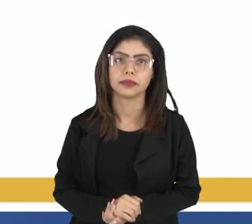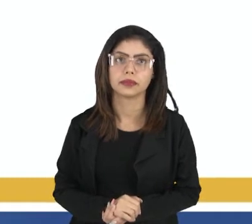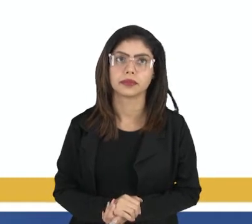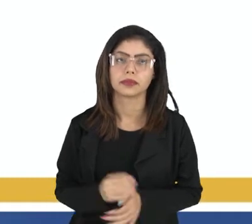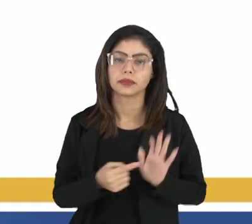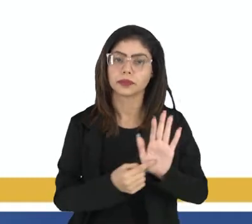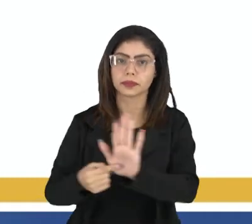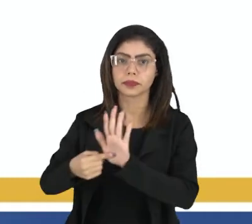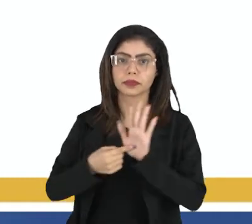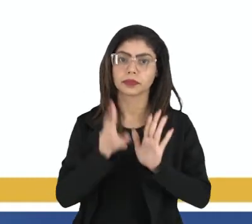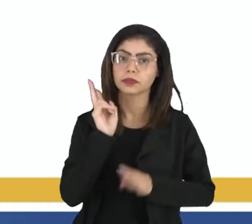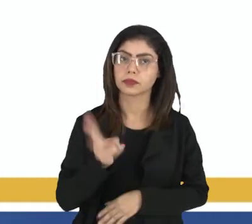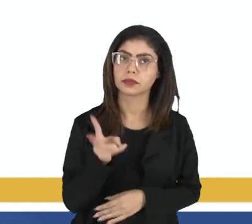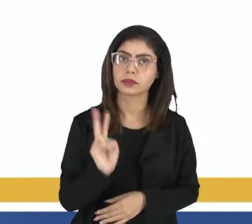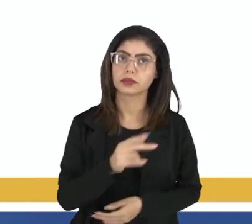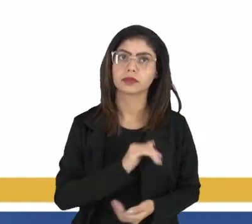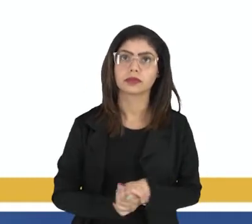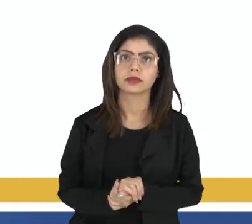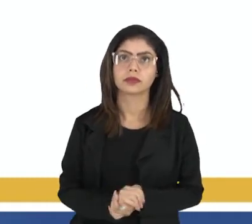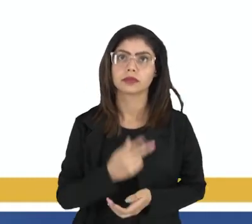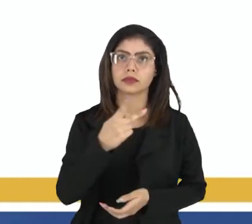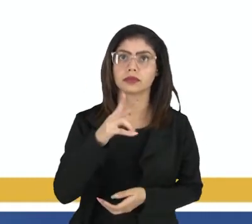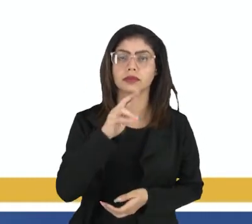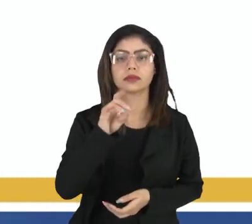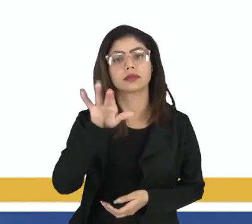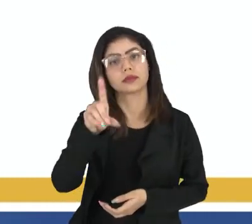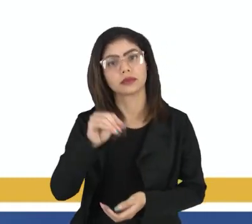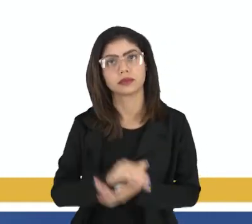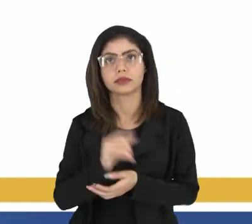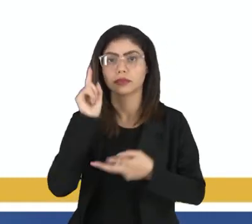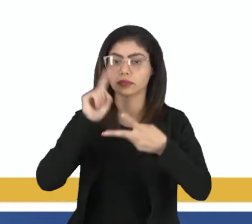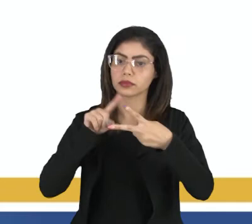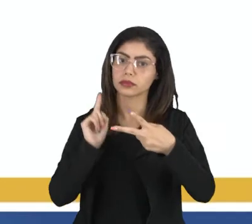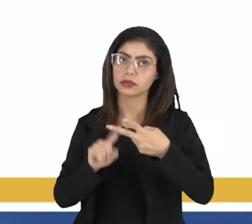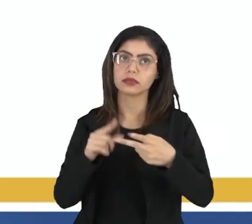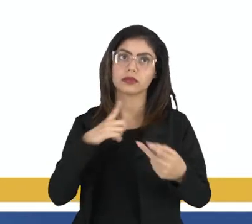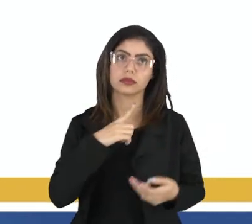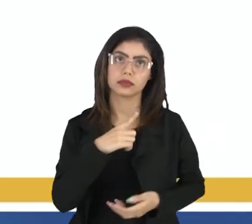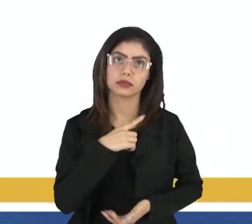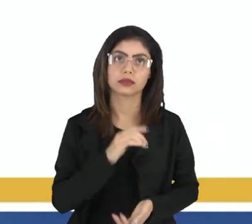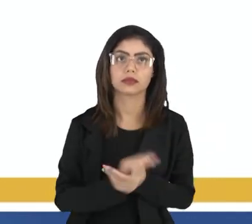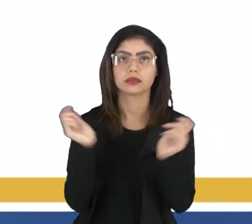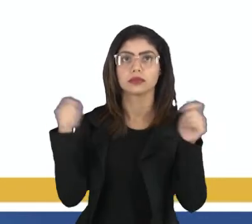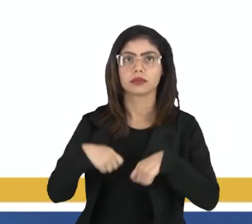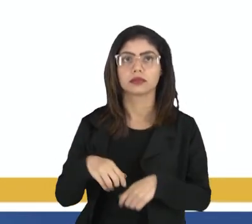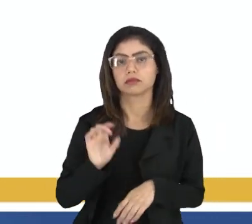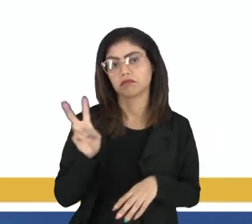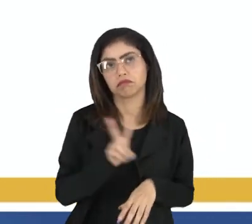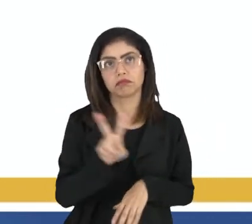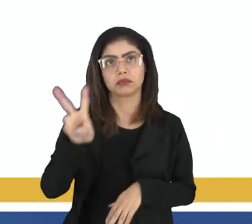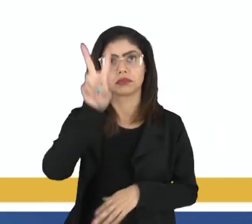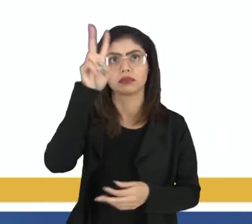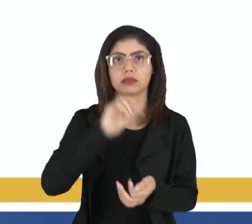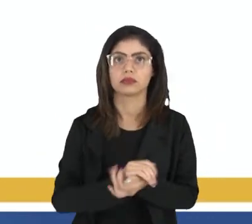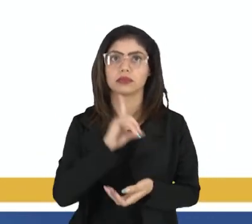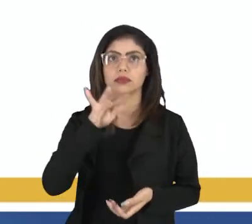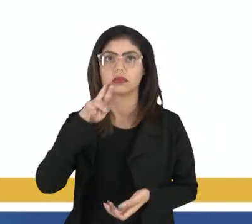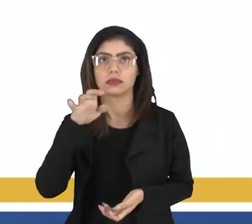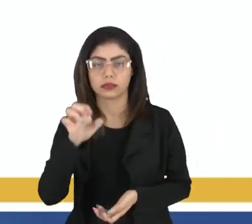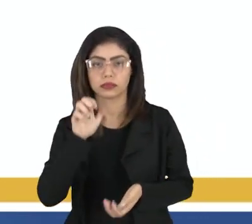É representada sempre por uma parábola. Existem 2 possibilidades, dependendo do valor